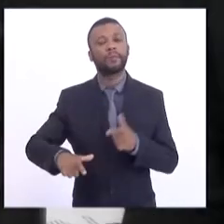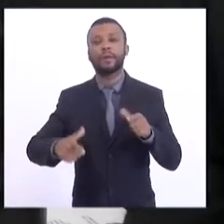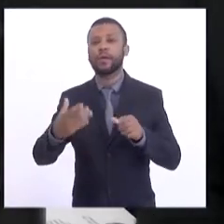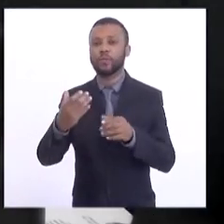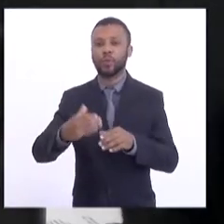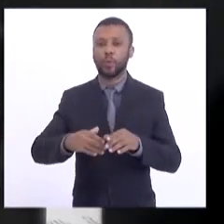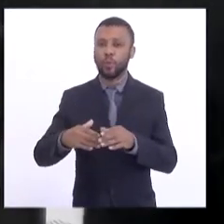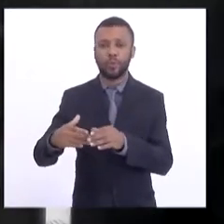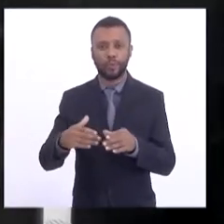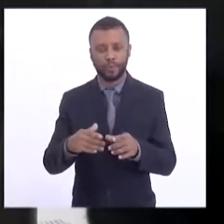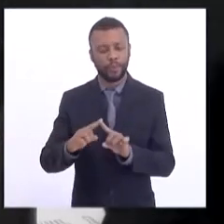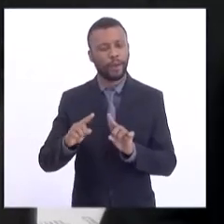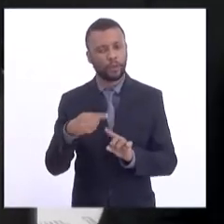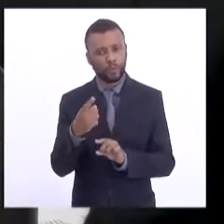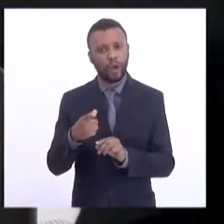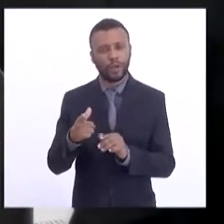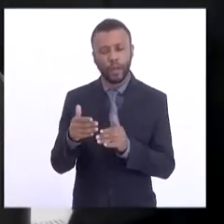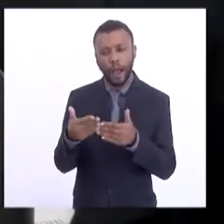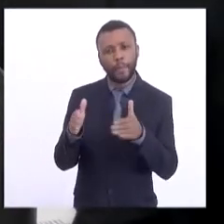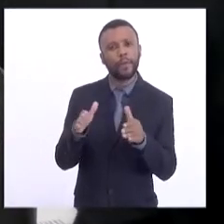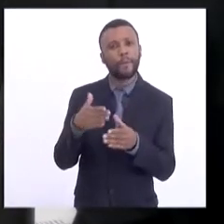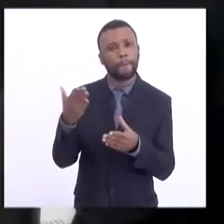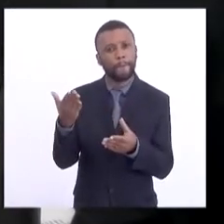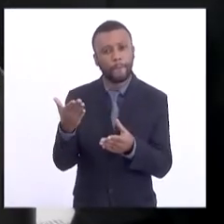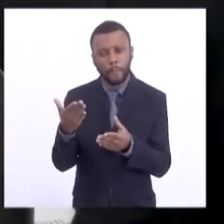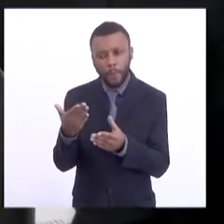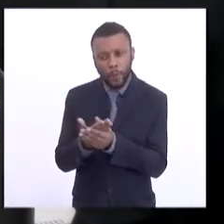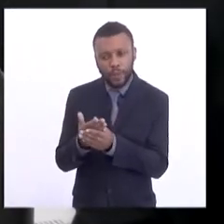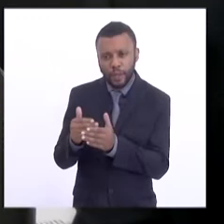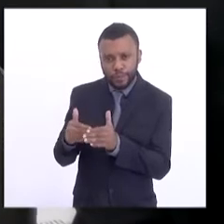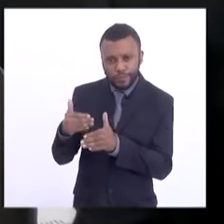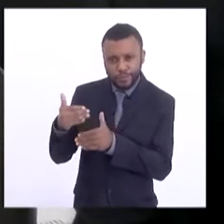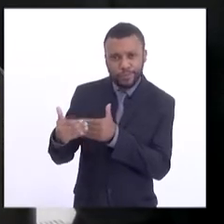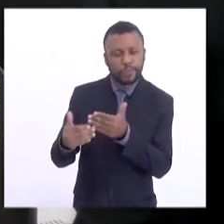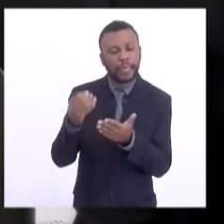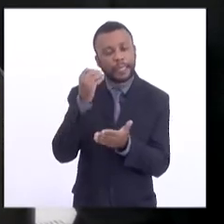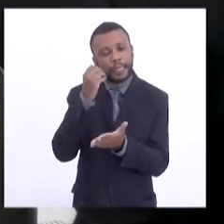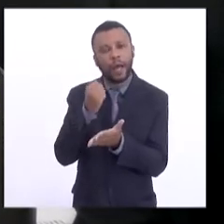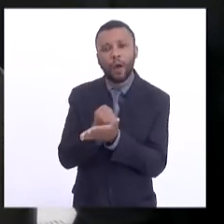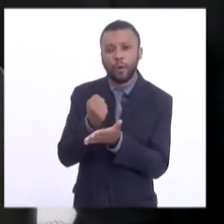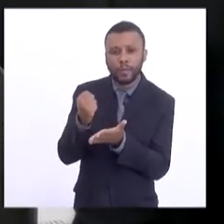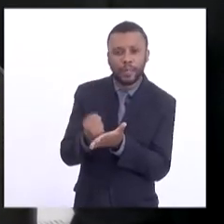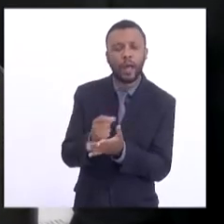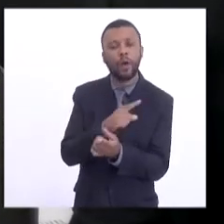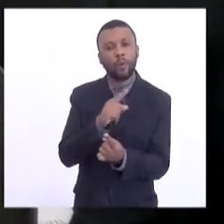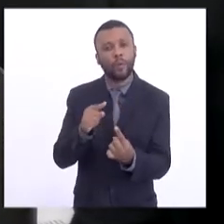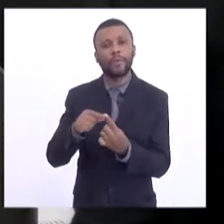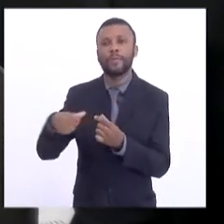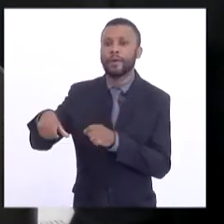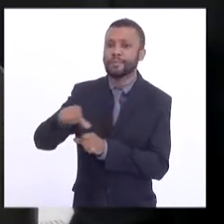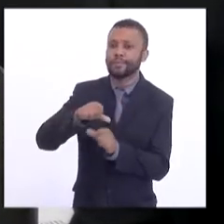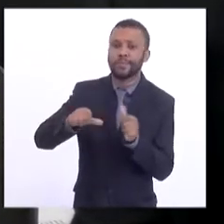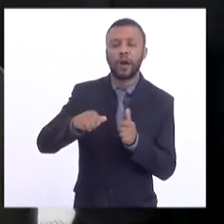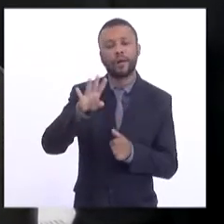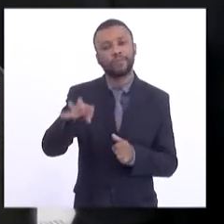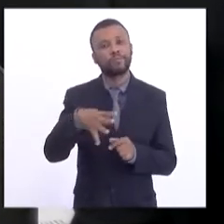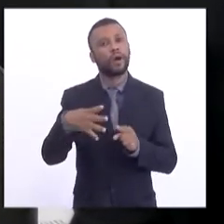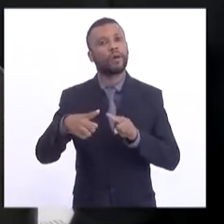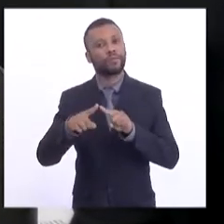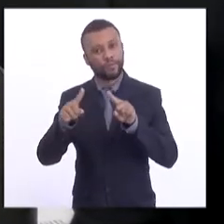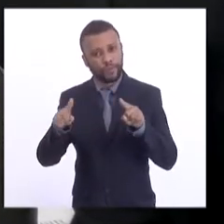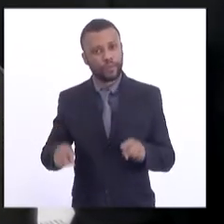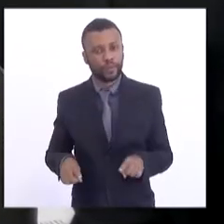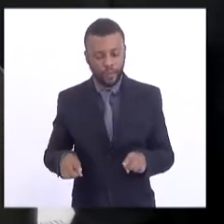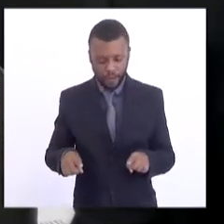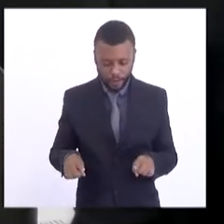apesar disso a gente abrir um processo né de de na buscando essa renovação de quadros